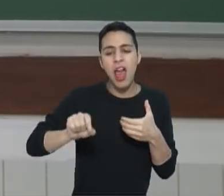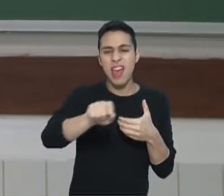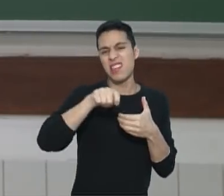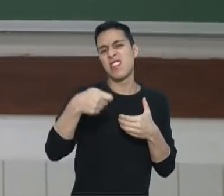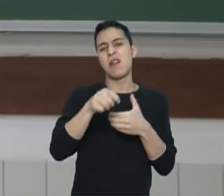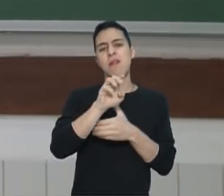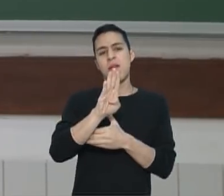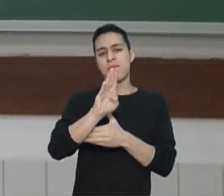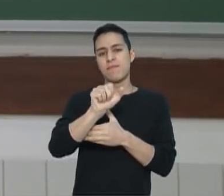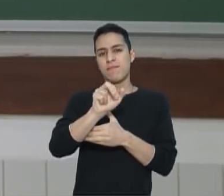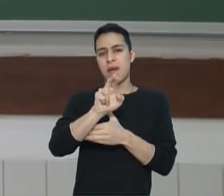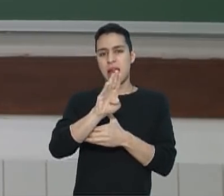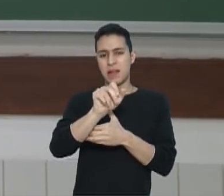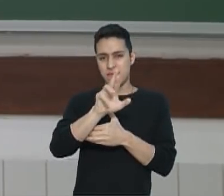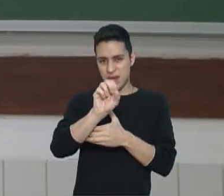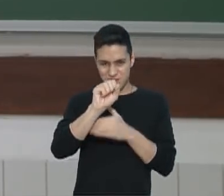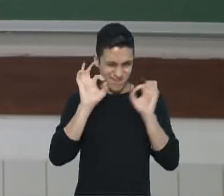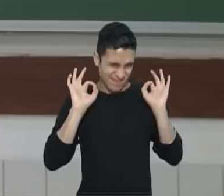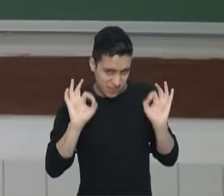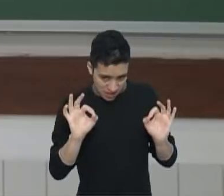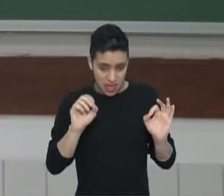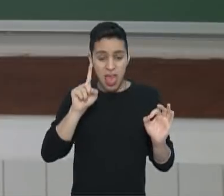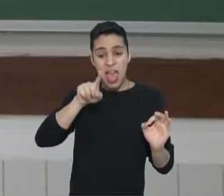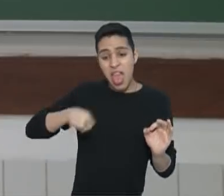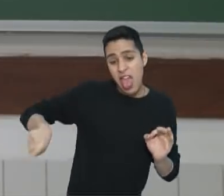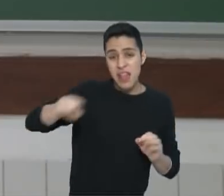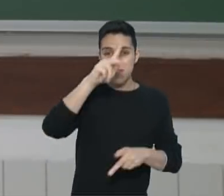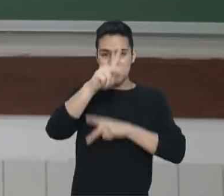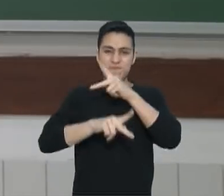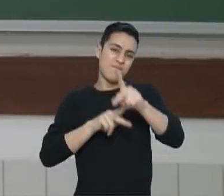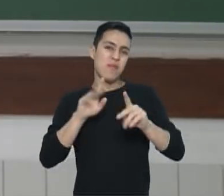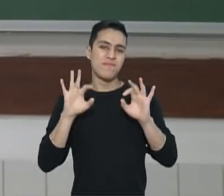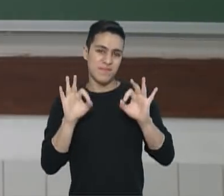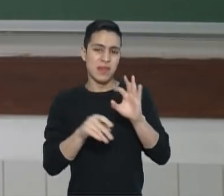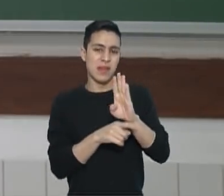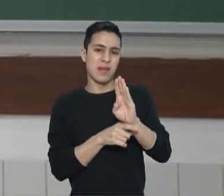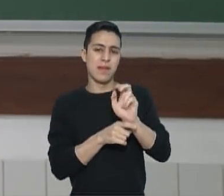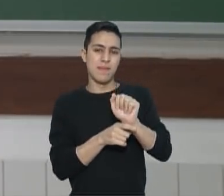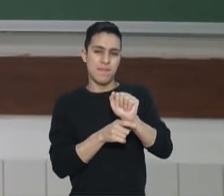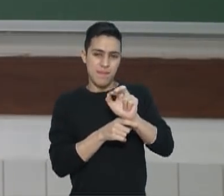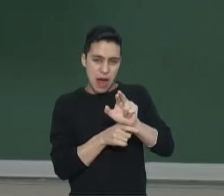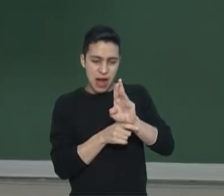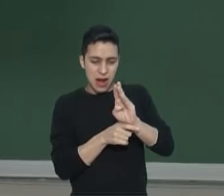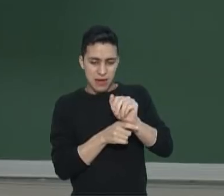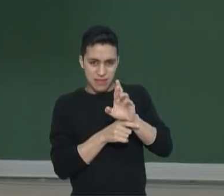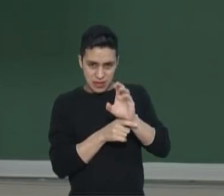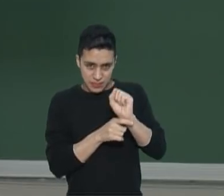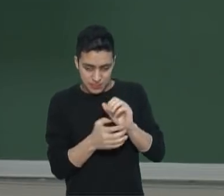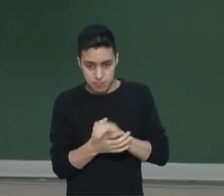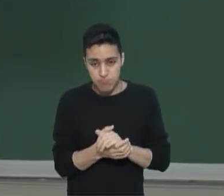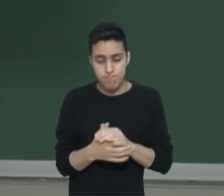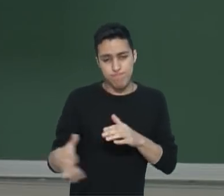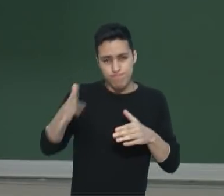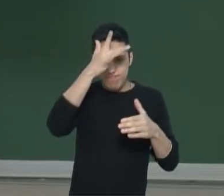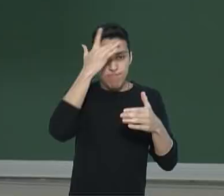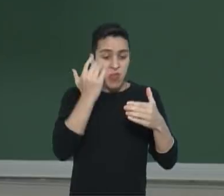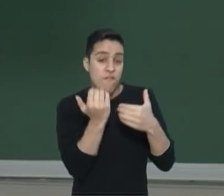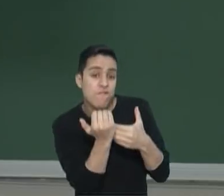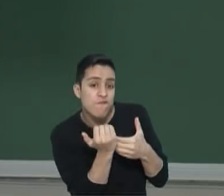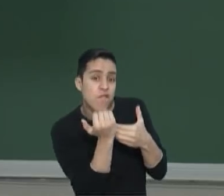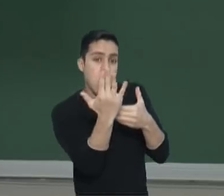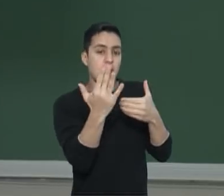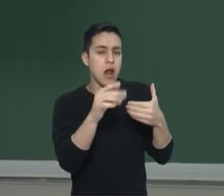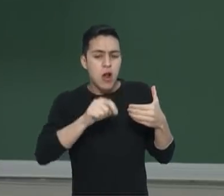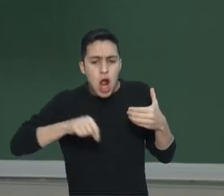do Ocidente. Então, essas populações eram consideradas populações bárbaras. Tá? Todos que viviam fora do limes do